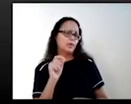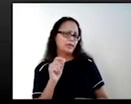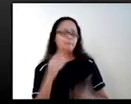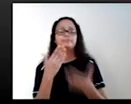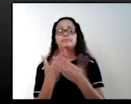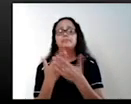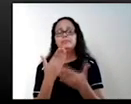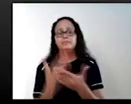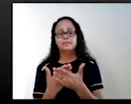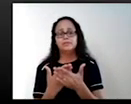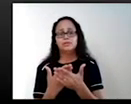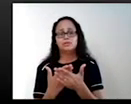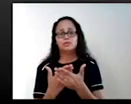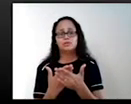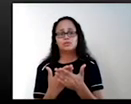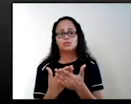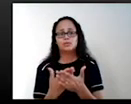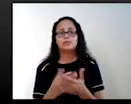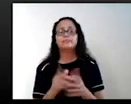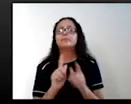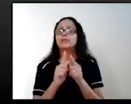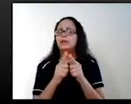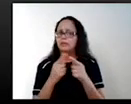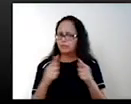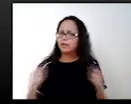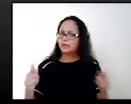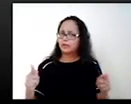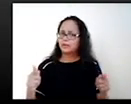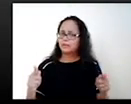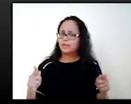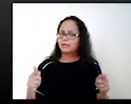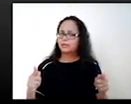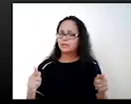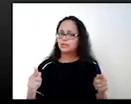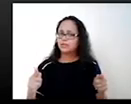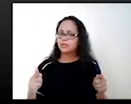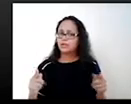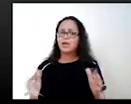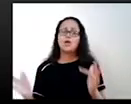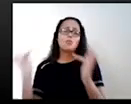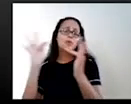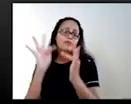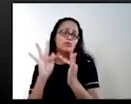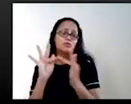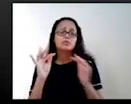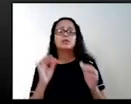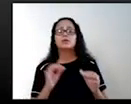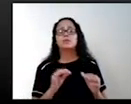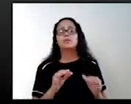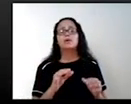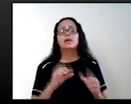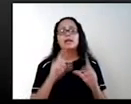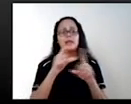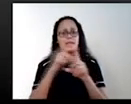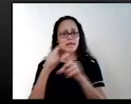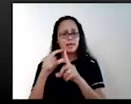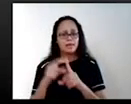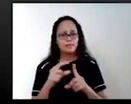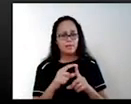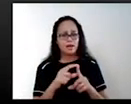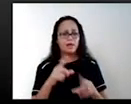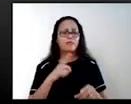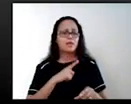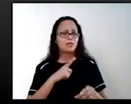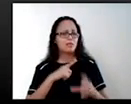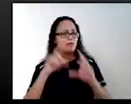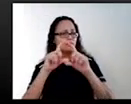estudar justamente, é uma área da gramática também, mas que ela fala aí a função que uma palavra exerce dentro da oração. Qual a relação